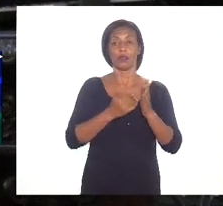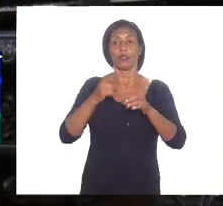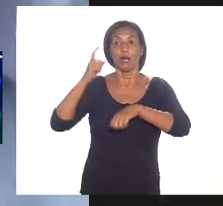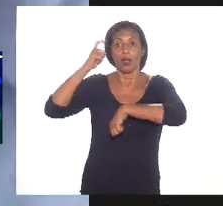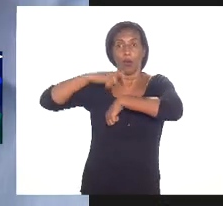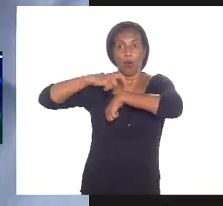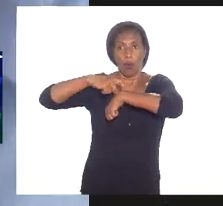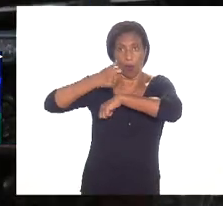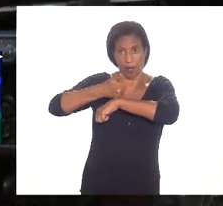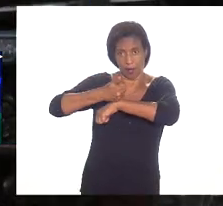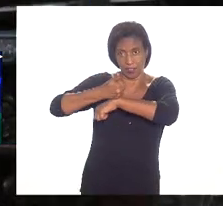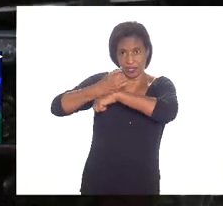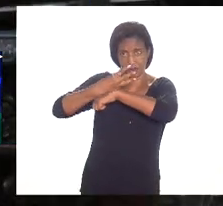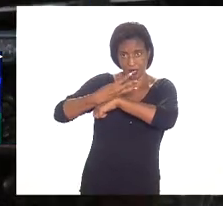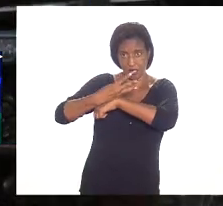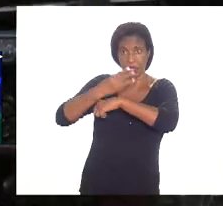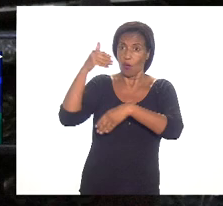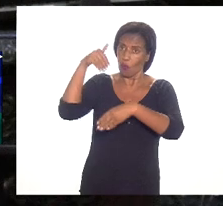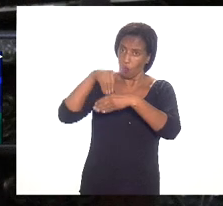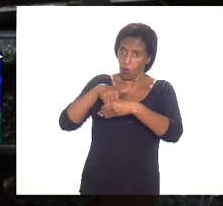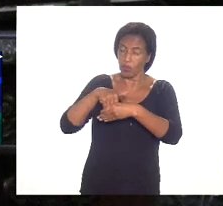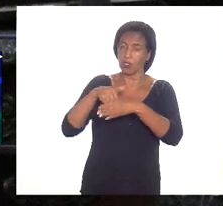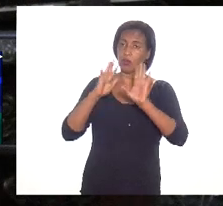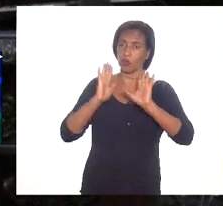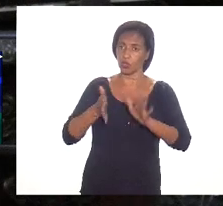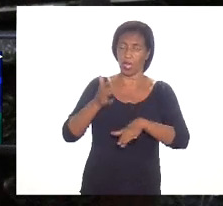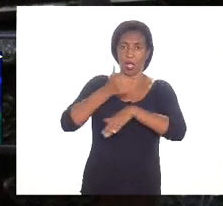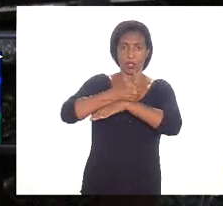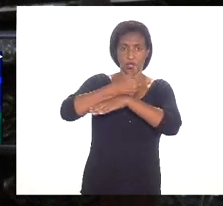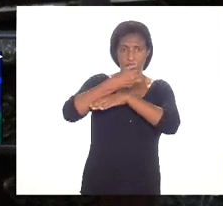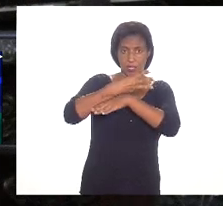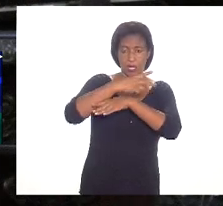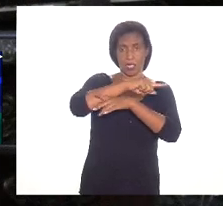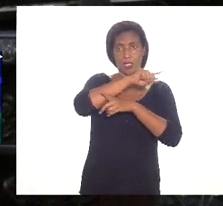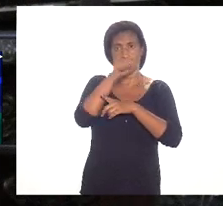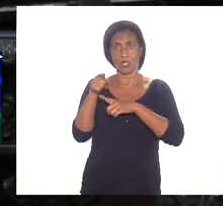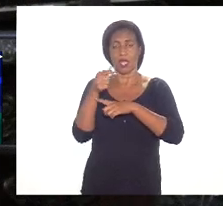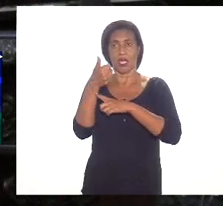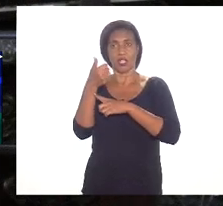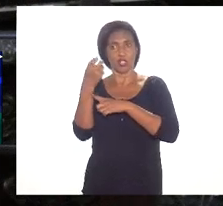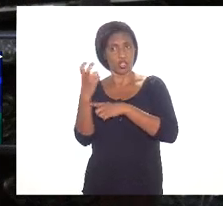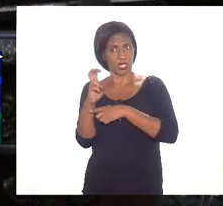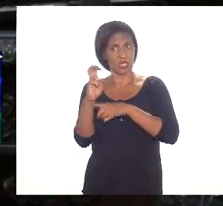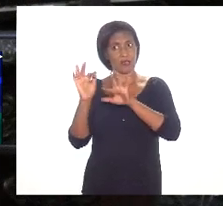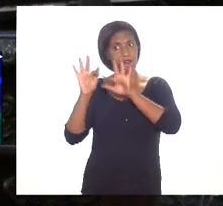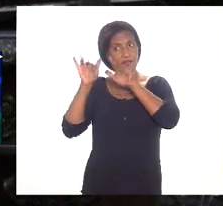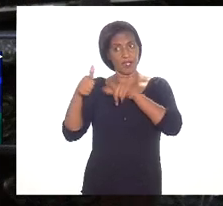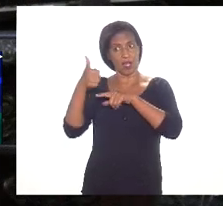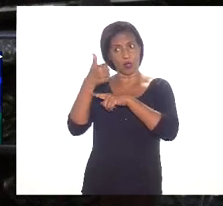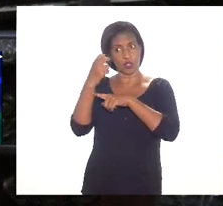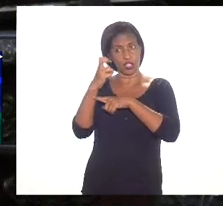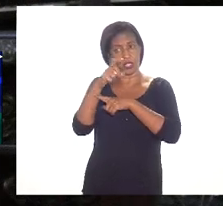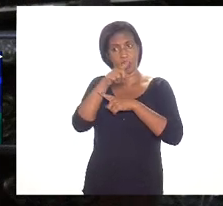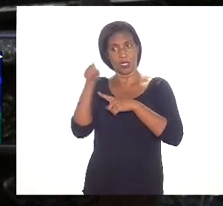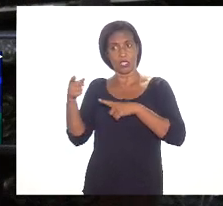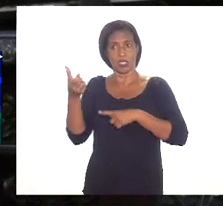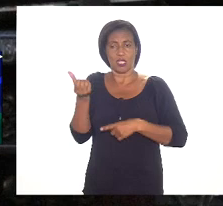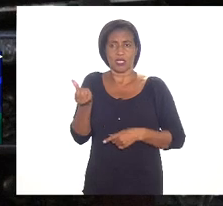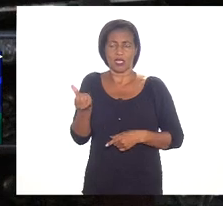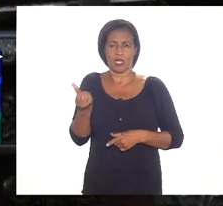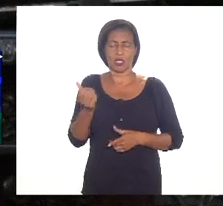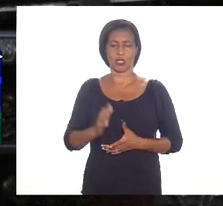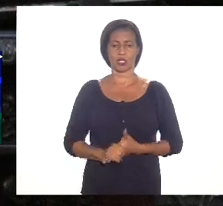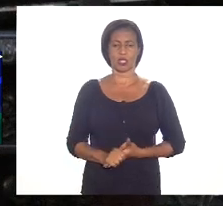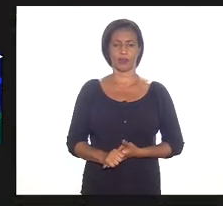13horas então voltamos e aprovamos de 13 às 15 horas ordem do dia que a gente final de 15 a 16